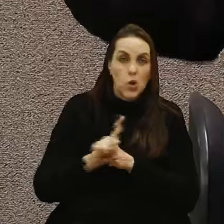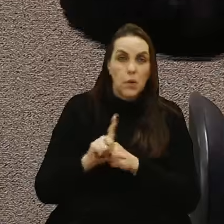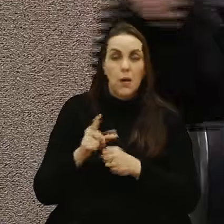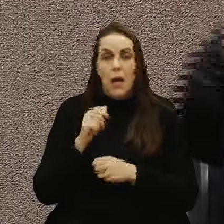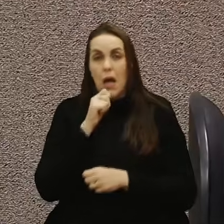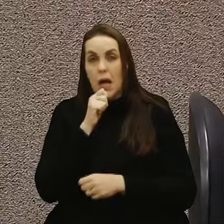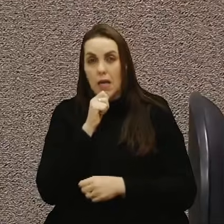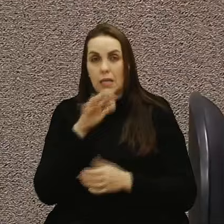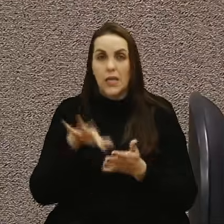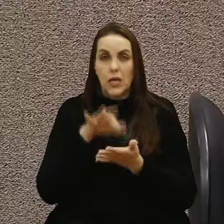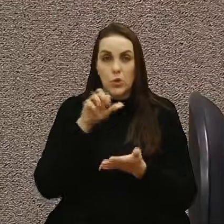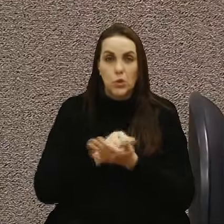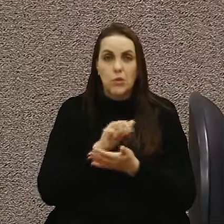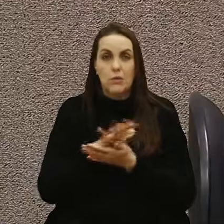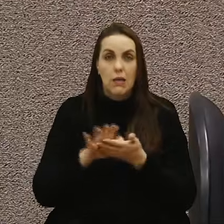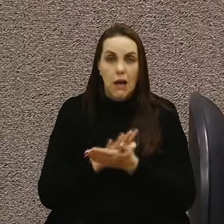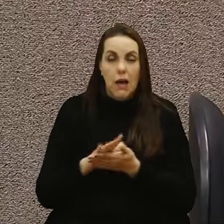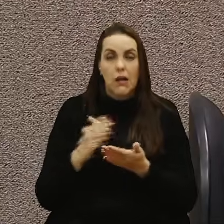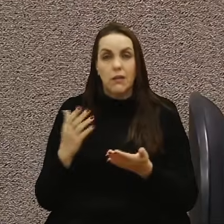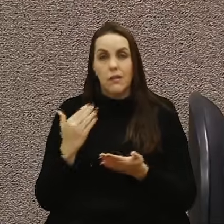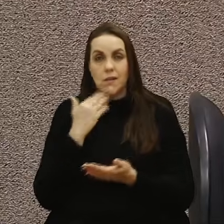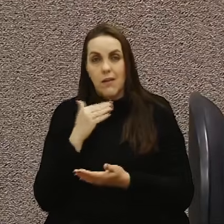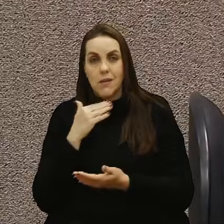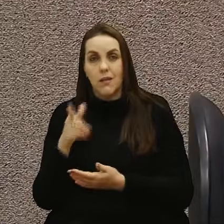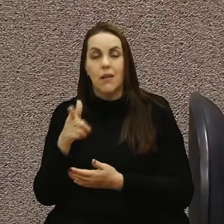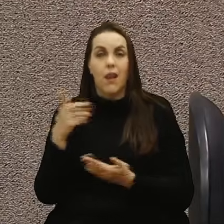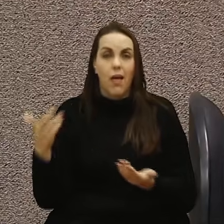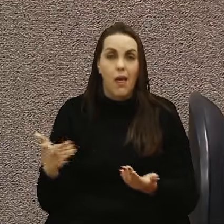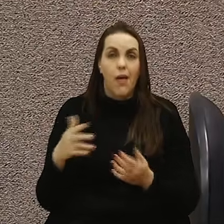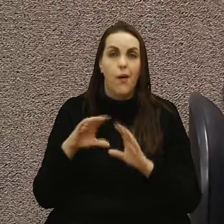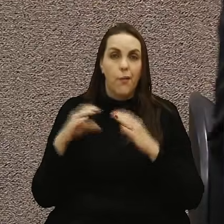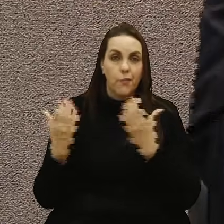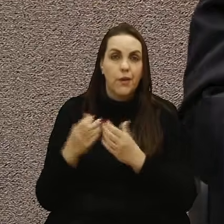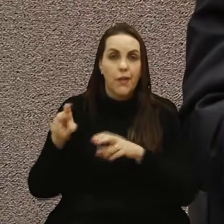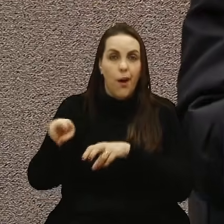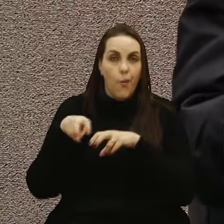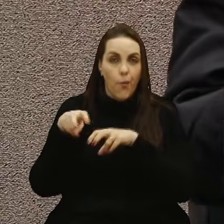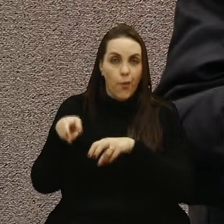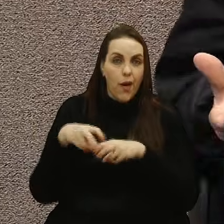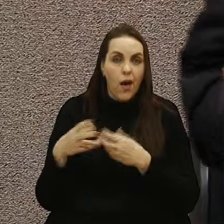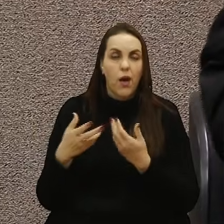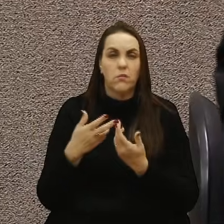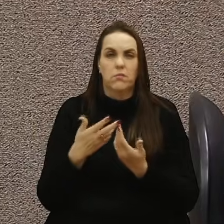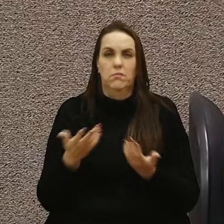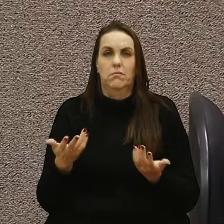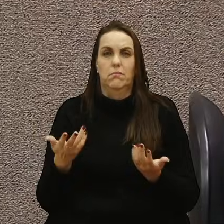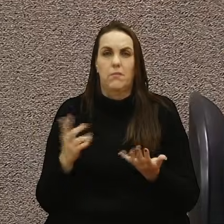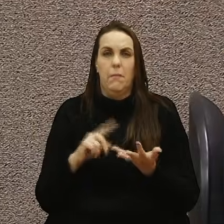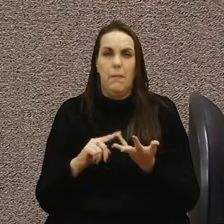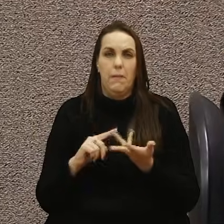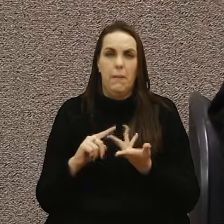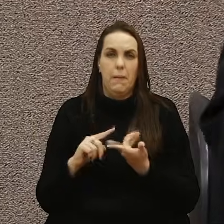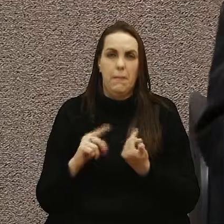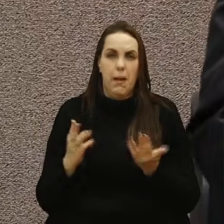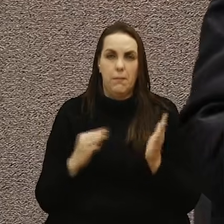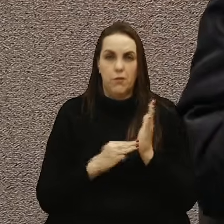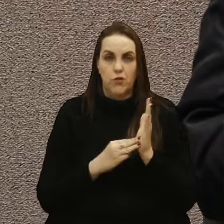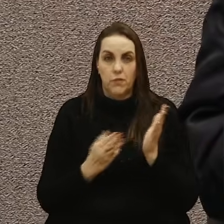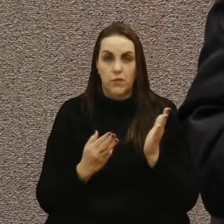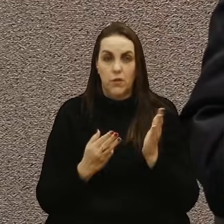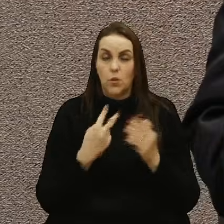é irregular, tem a comunidade lá no interior que é rural, não sei o quê. Ora, não